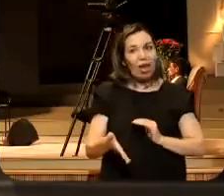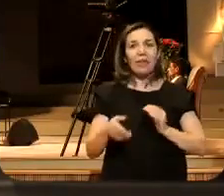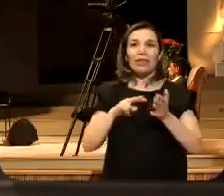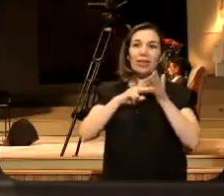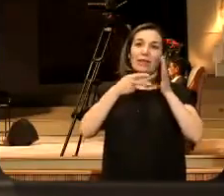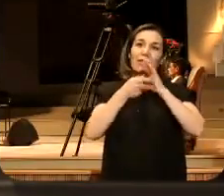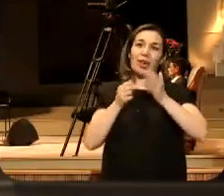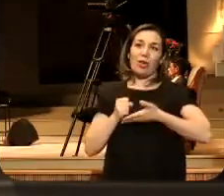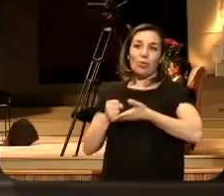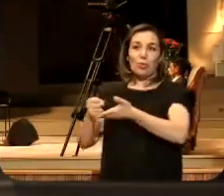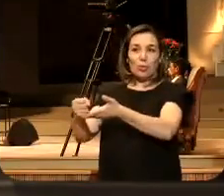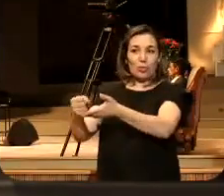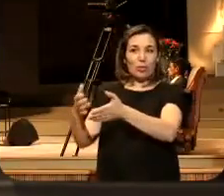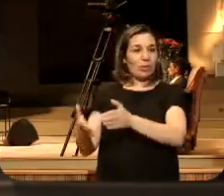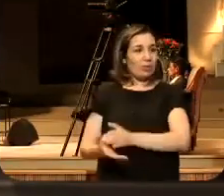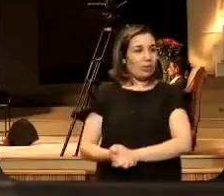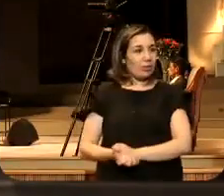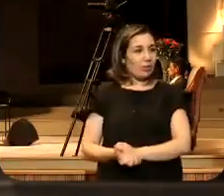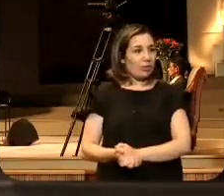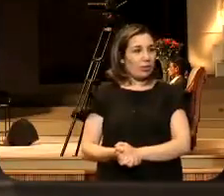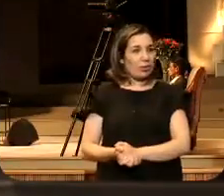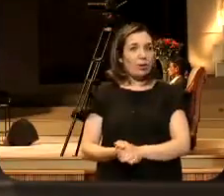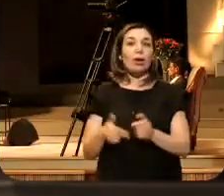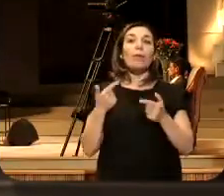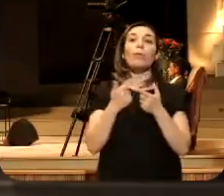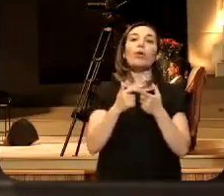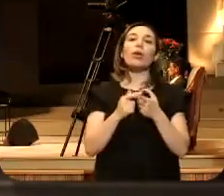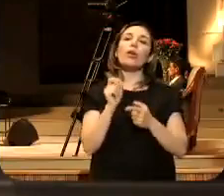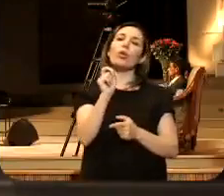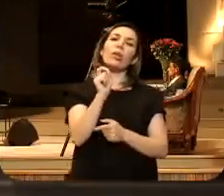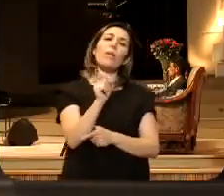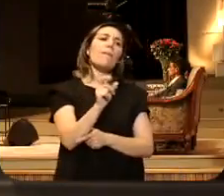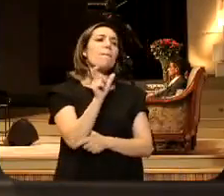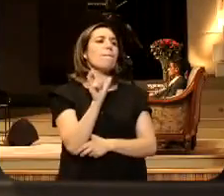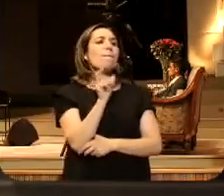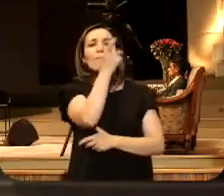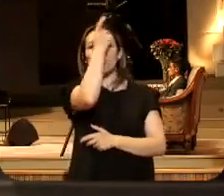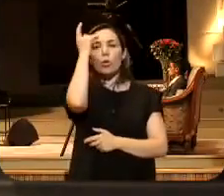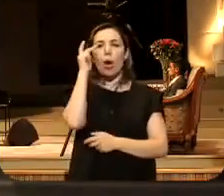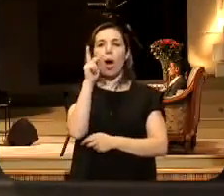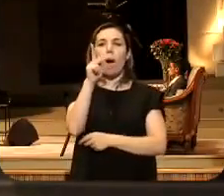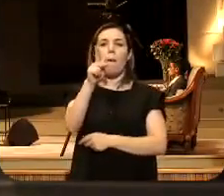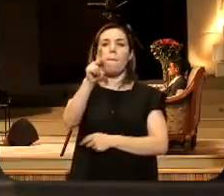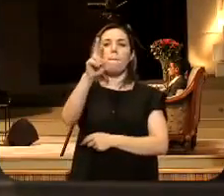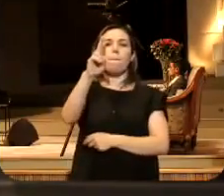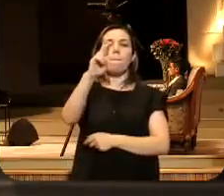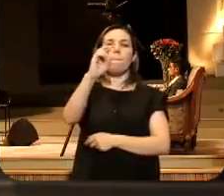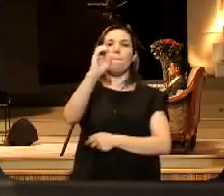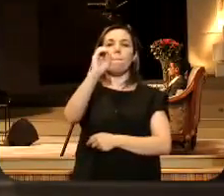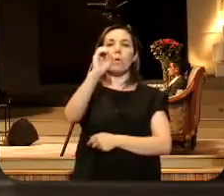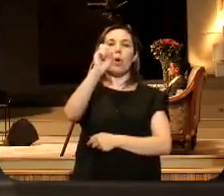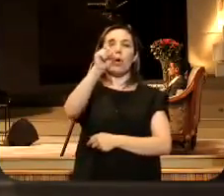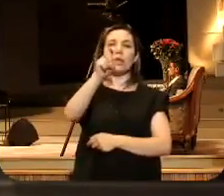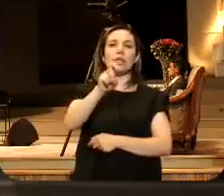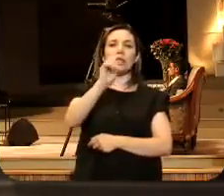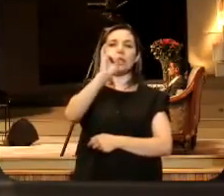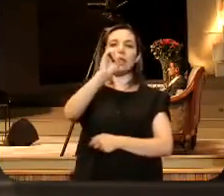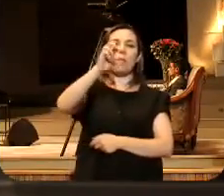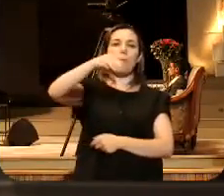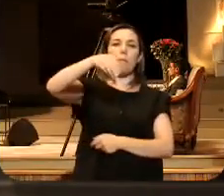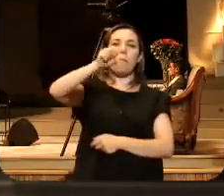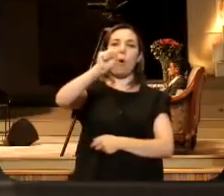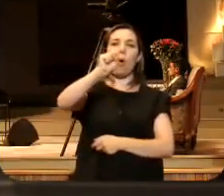Porque o próximo só é próximo quando nós nos tornamos presente. Senão ele só está